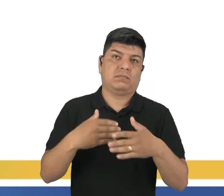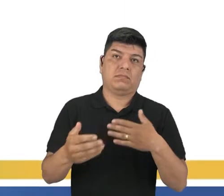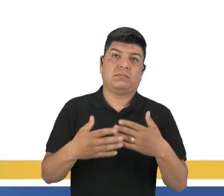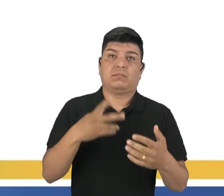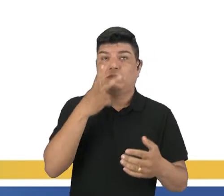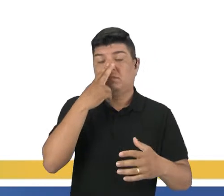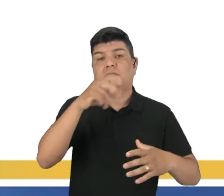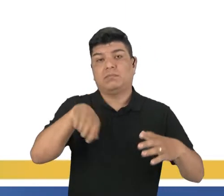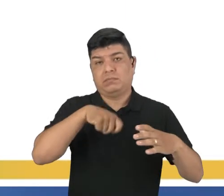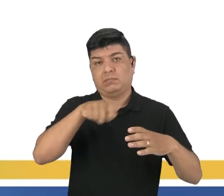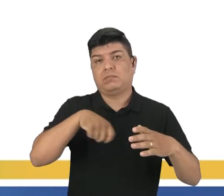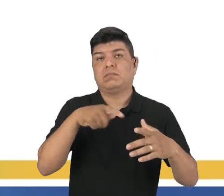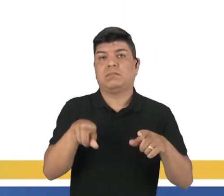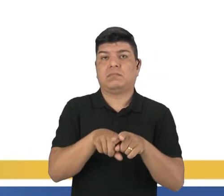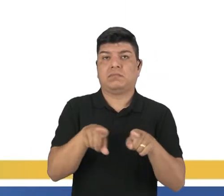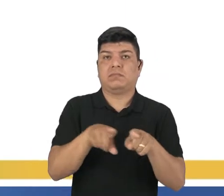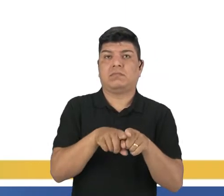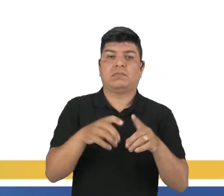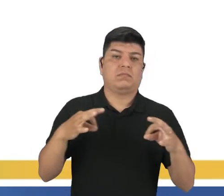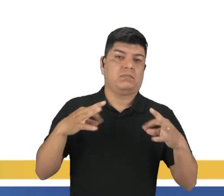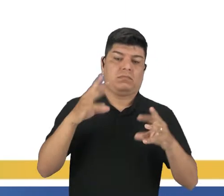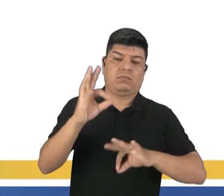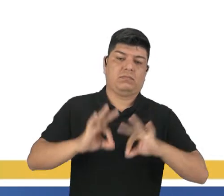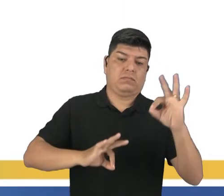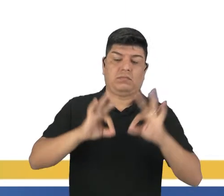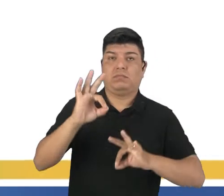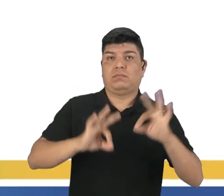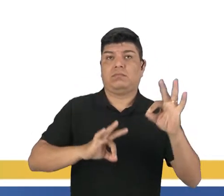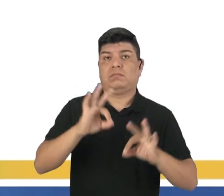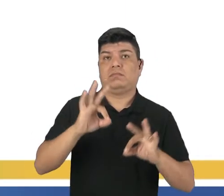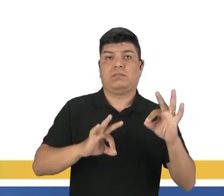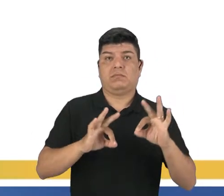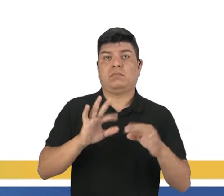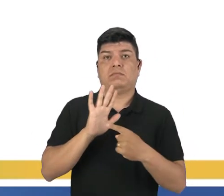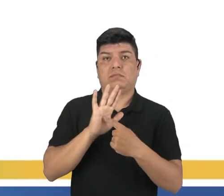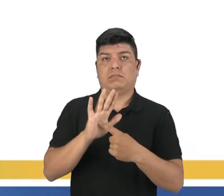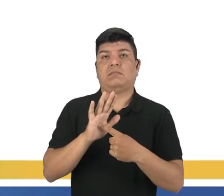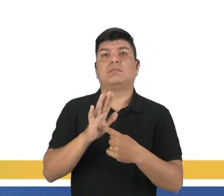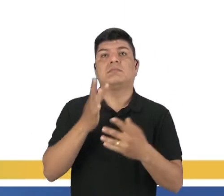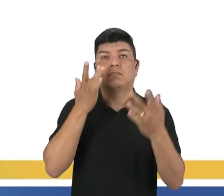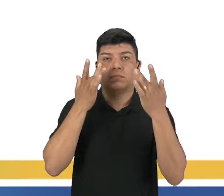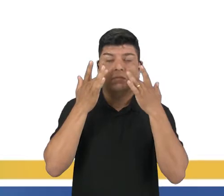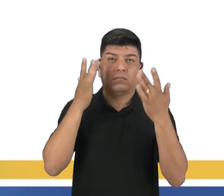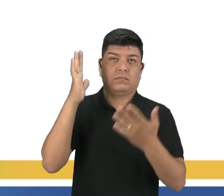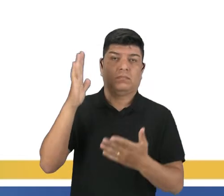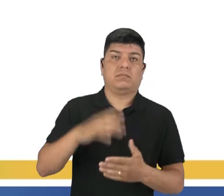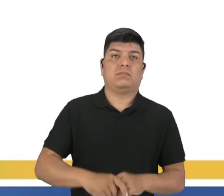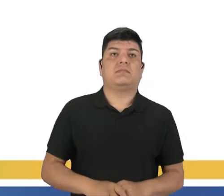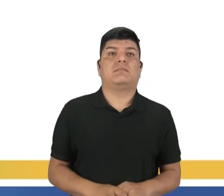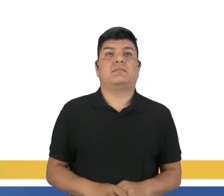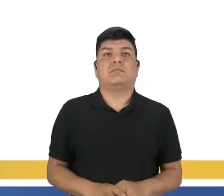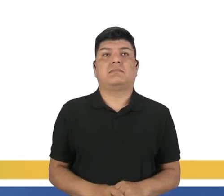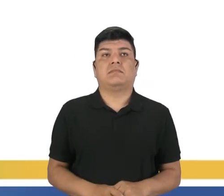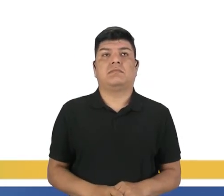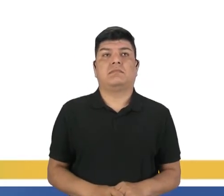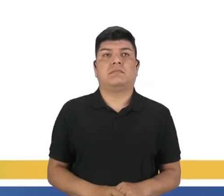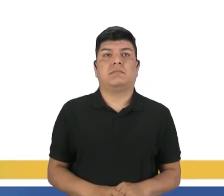do... Aí tá mais para uma cozinha, Então você vê aí que está todo preparado para o espaço cênico,